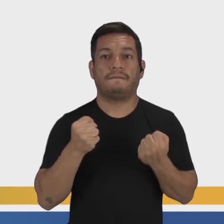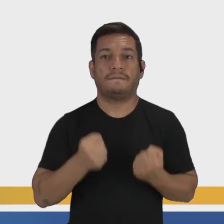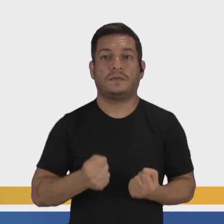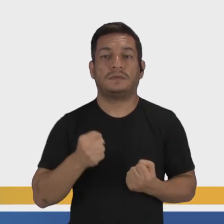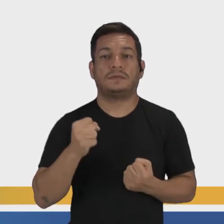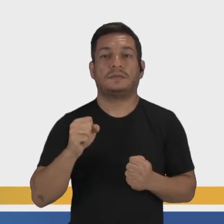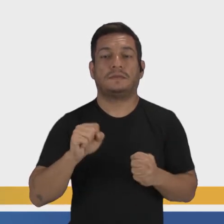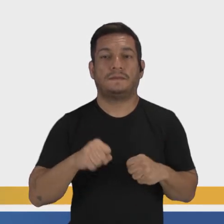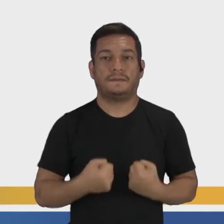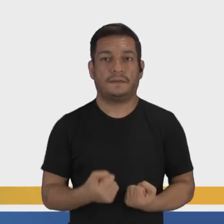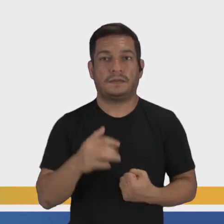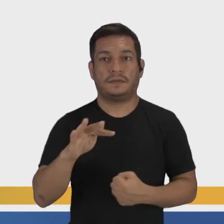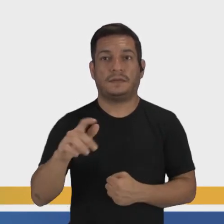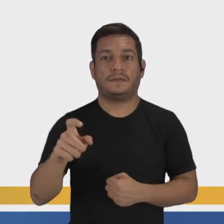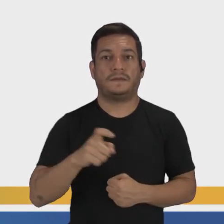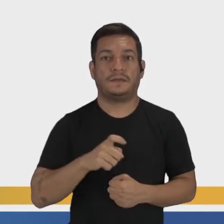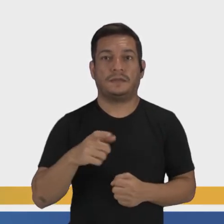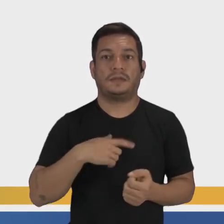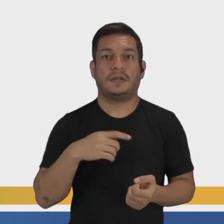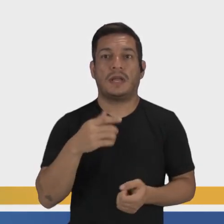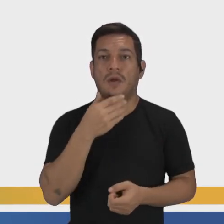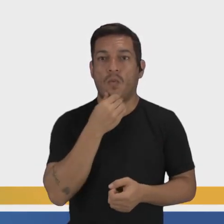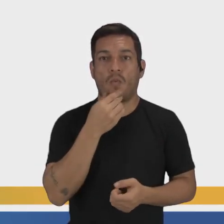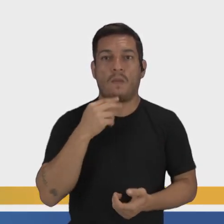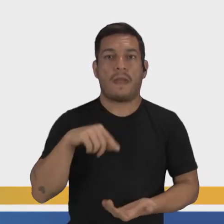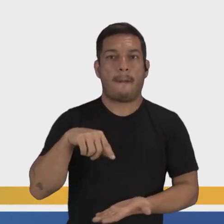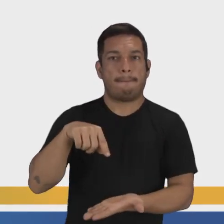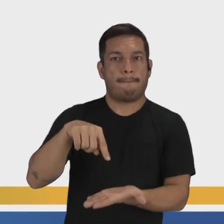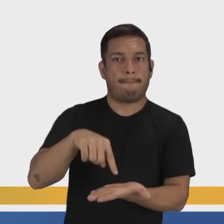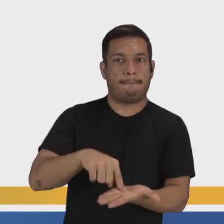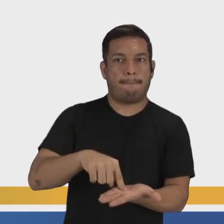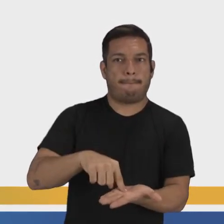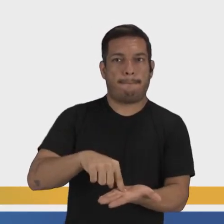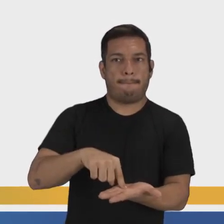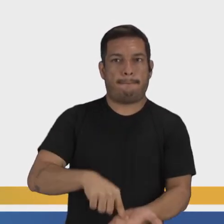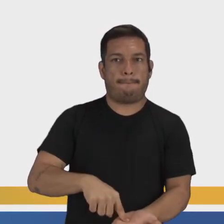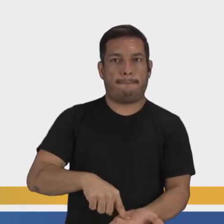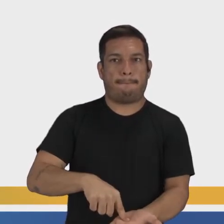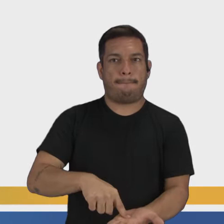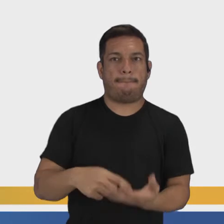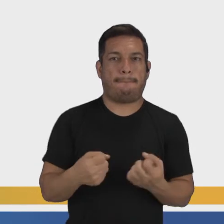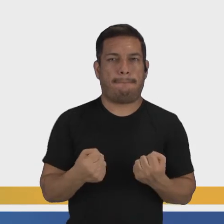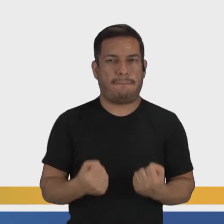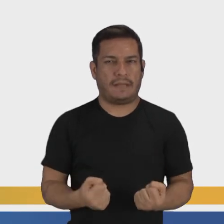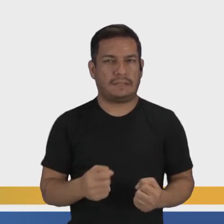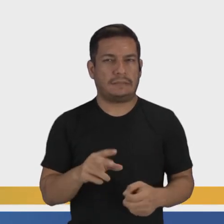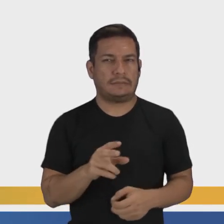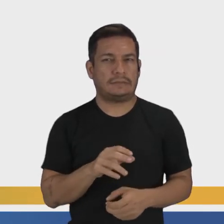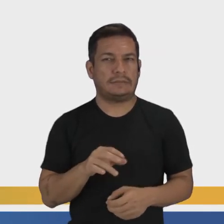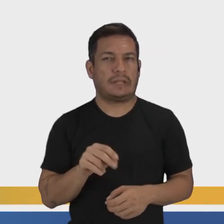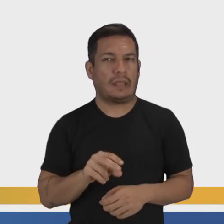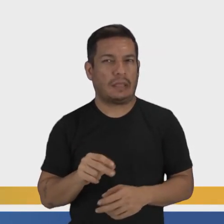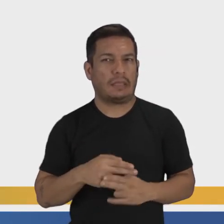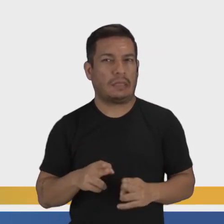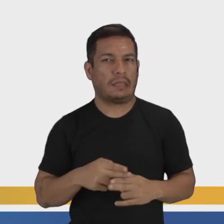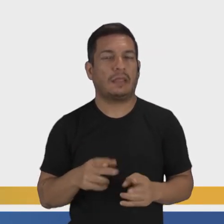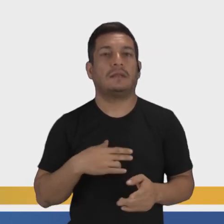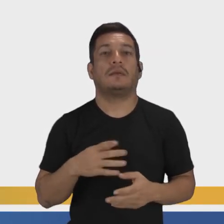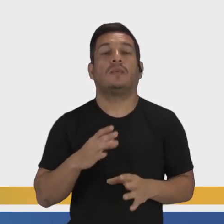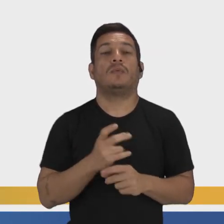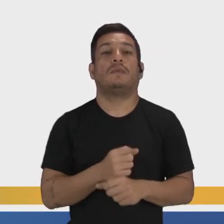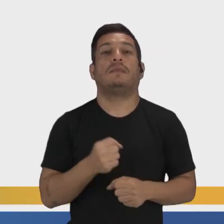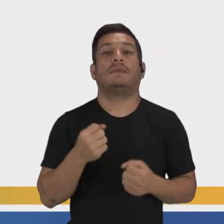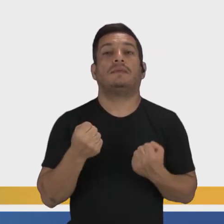o comerciante pressionando a balança na diagonal a 37 graus. Então, calculando o peso